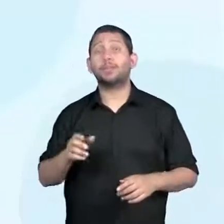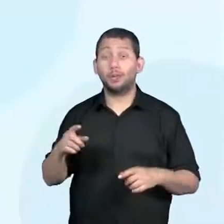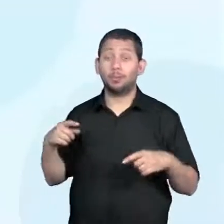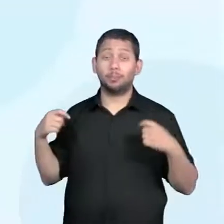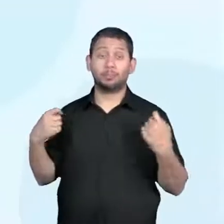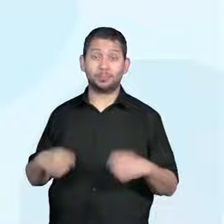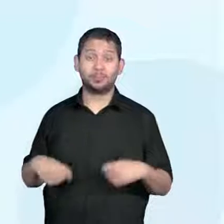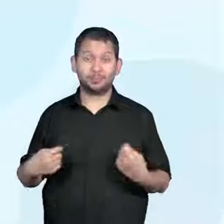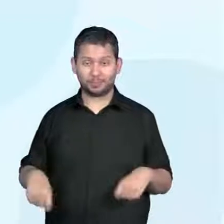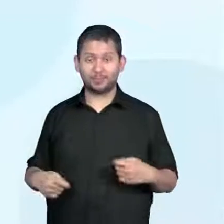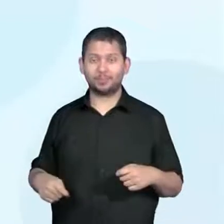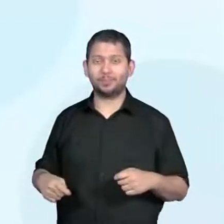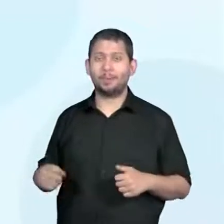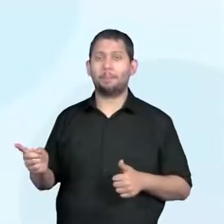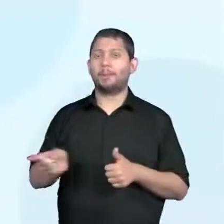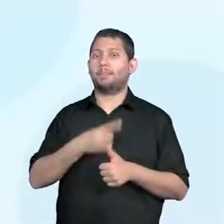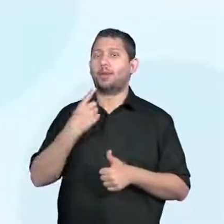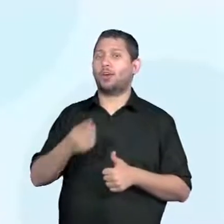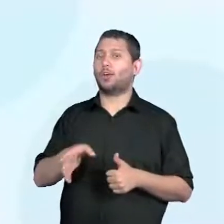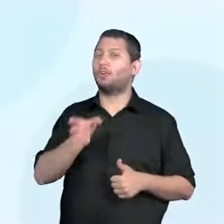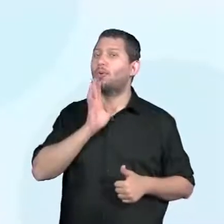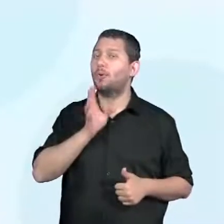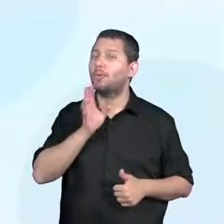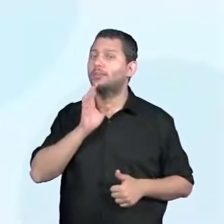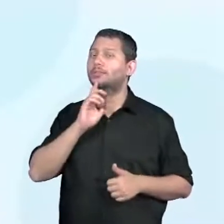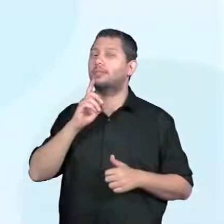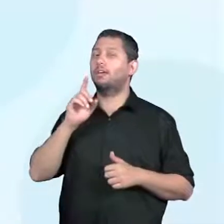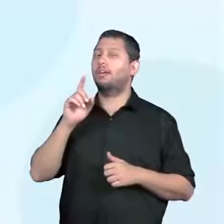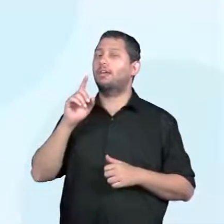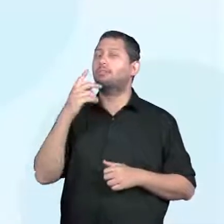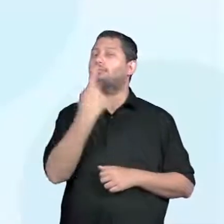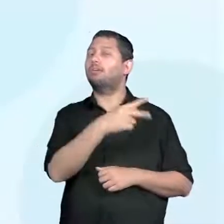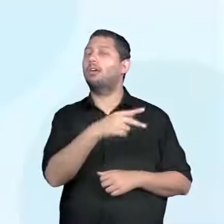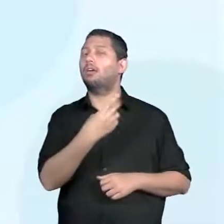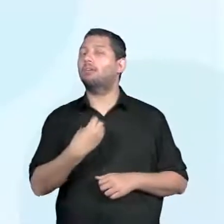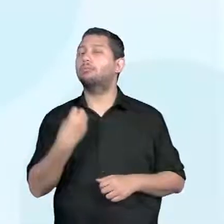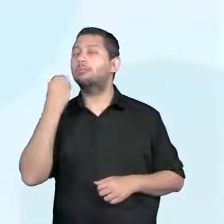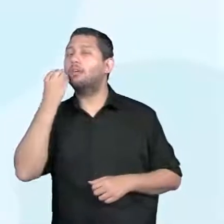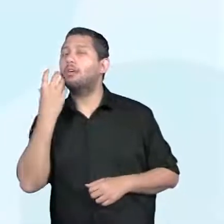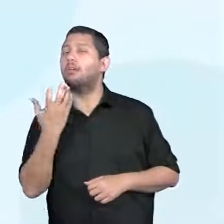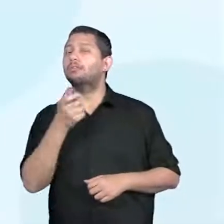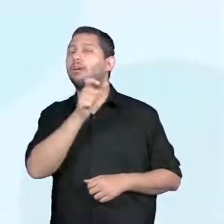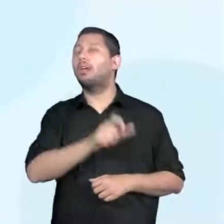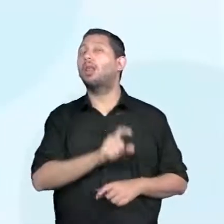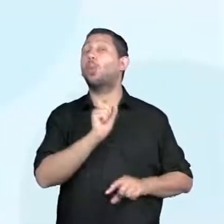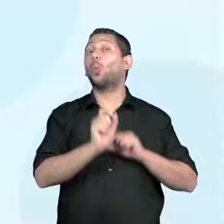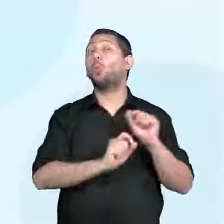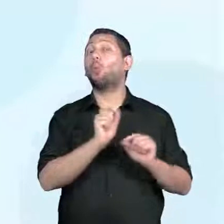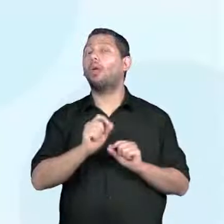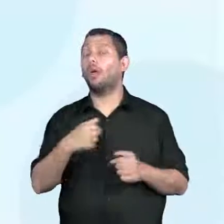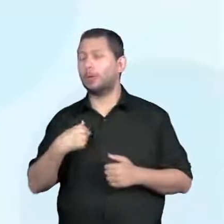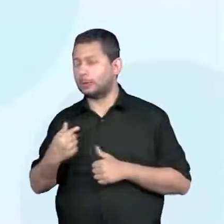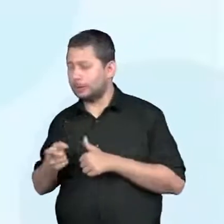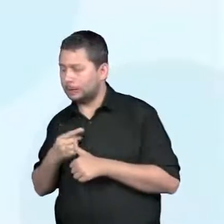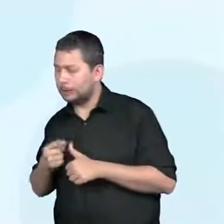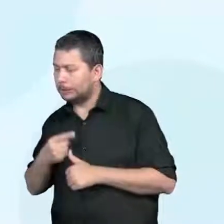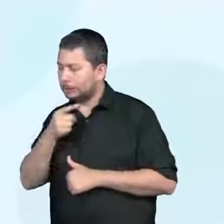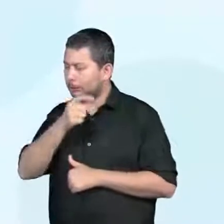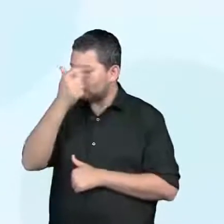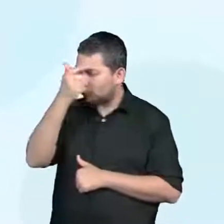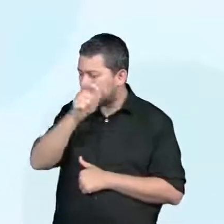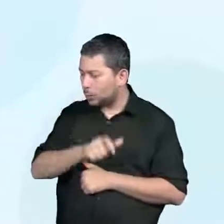preciso conhecer ou buscar conhecer o meu entrevistado, o campo que